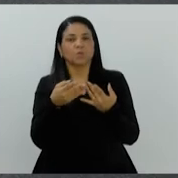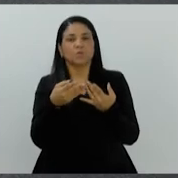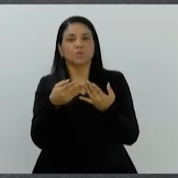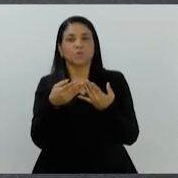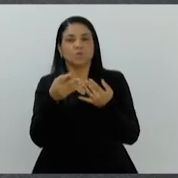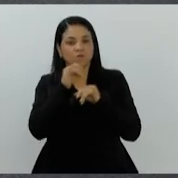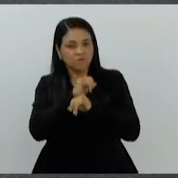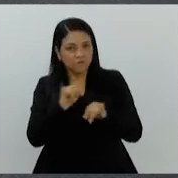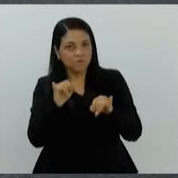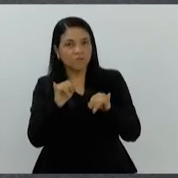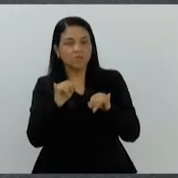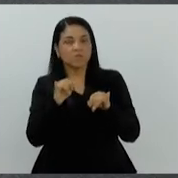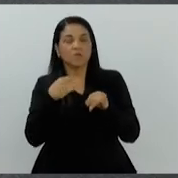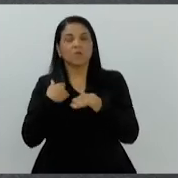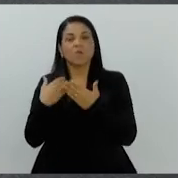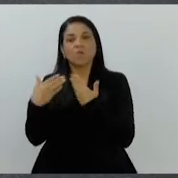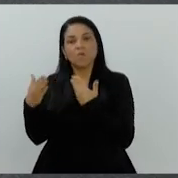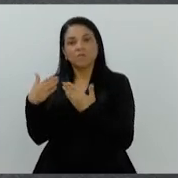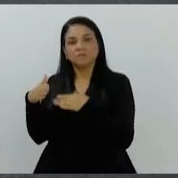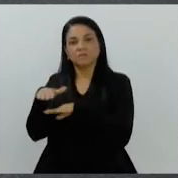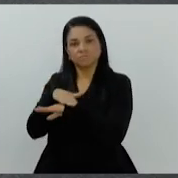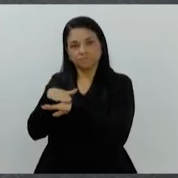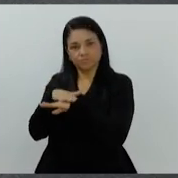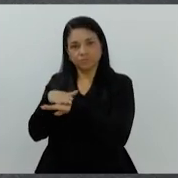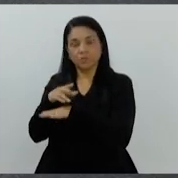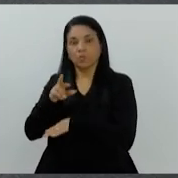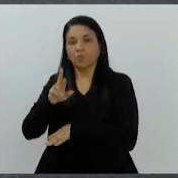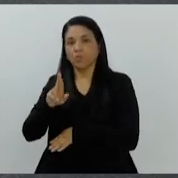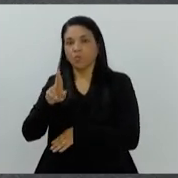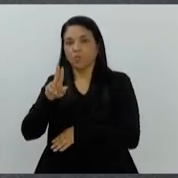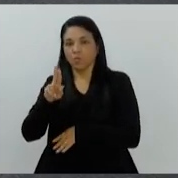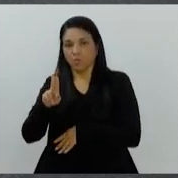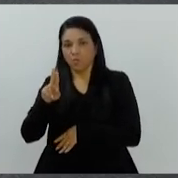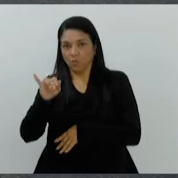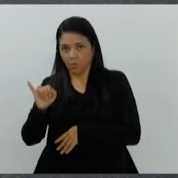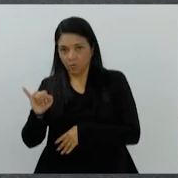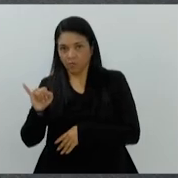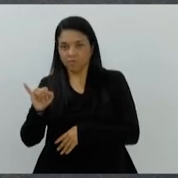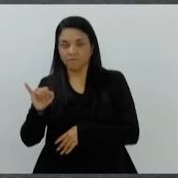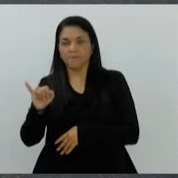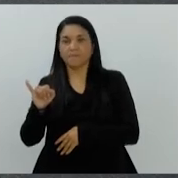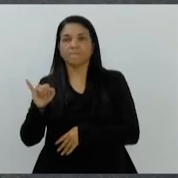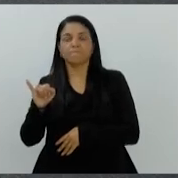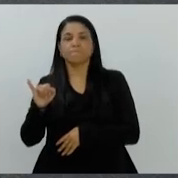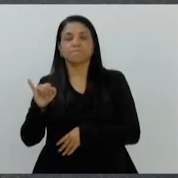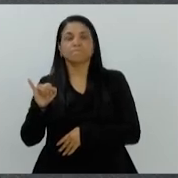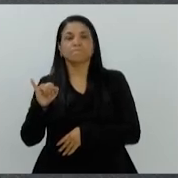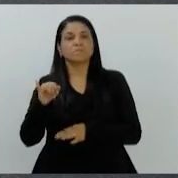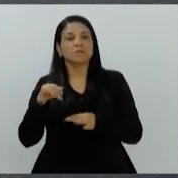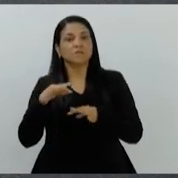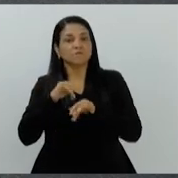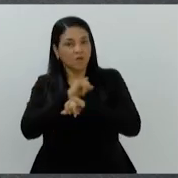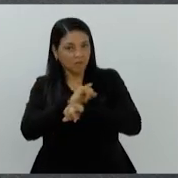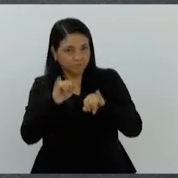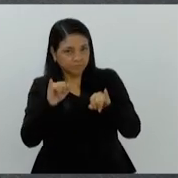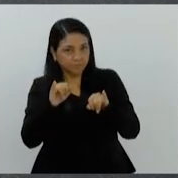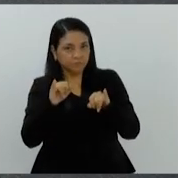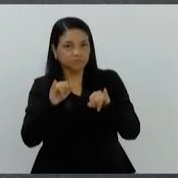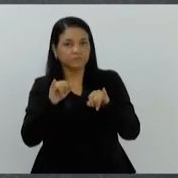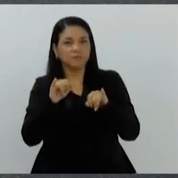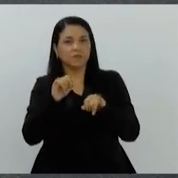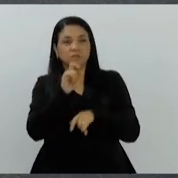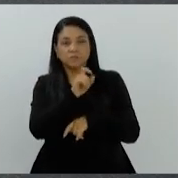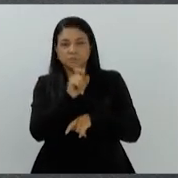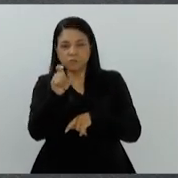agora com o nosso solidário Rui aqui. E só para falar para todos, algumas pessoas